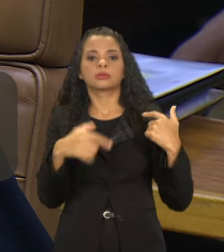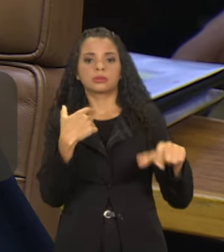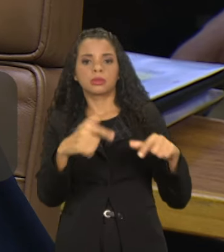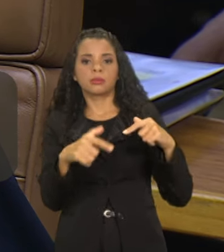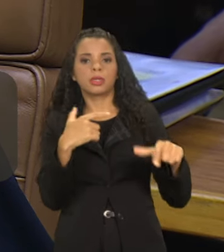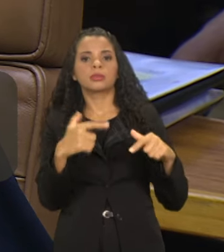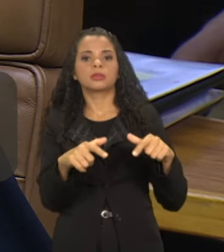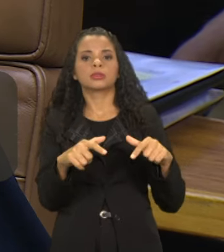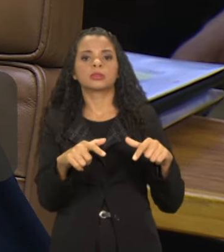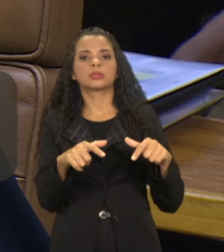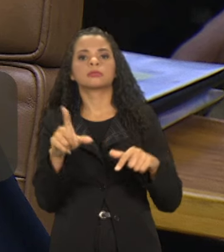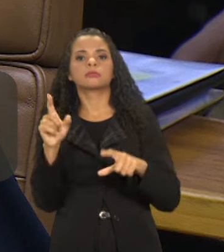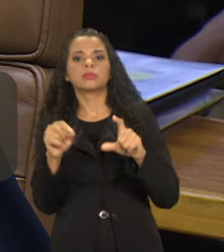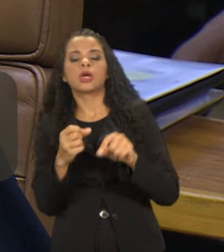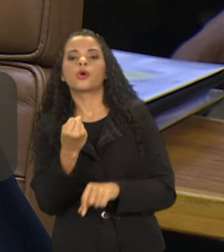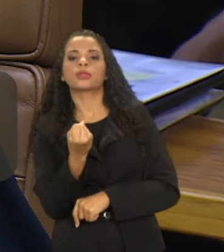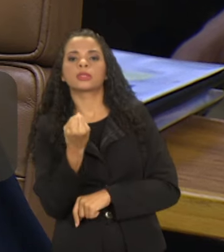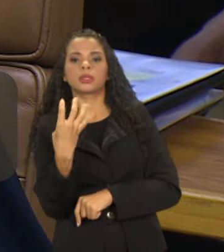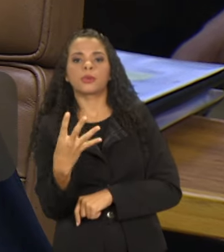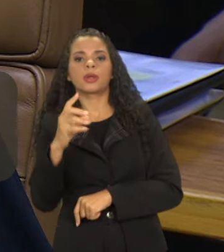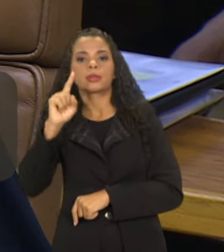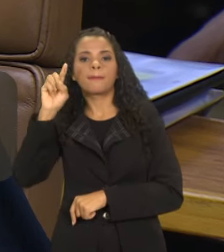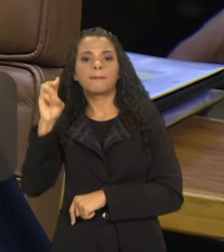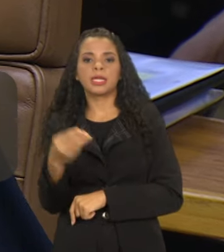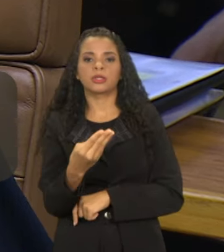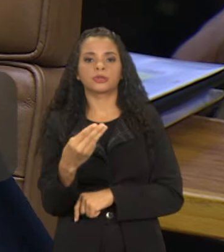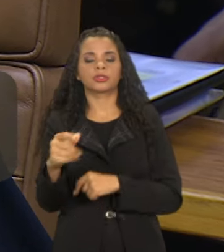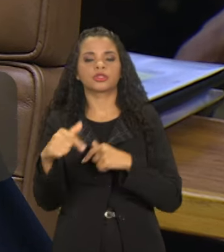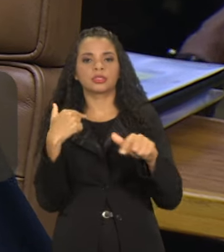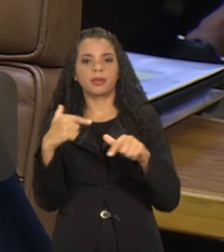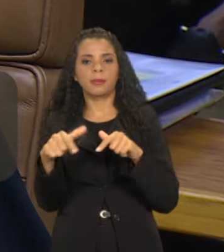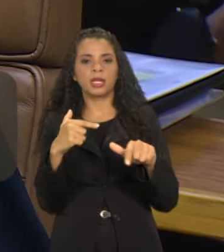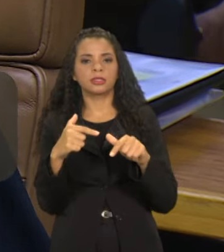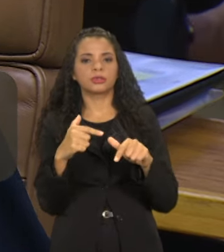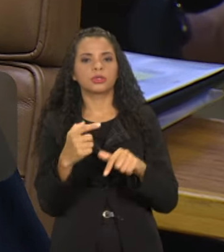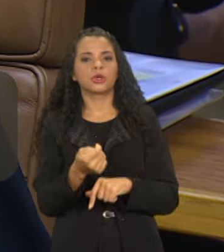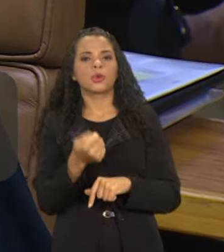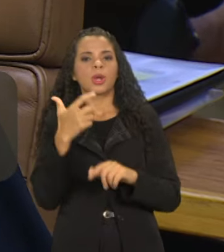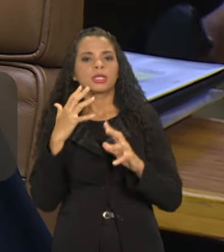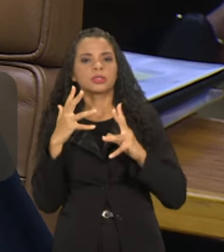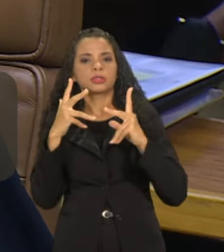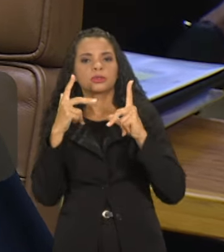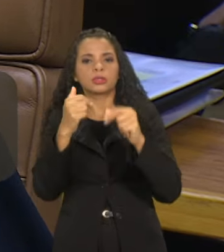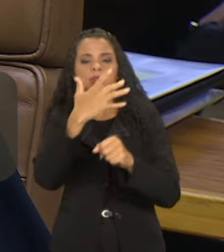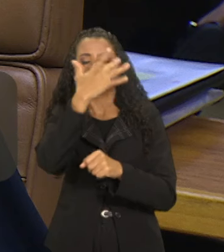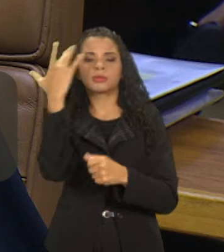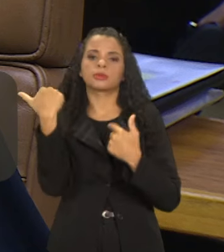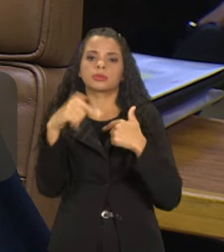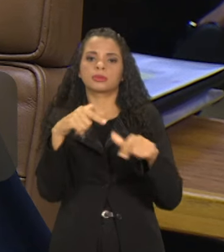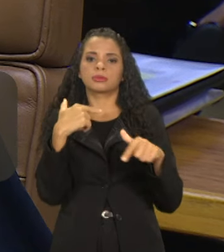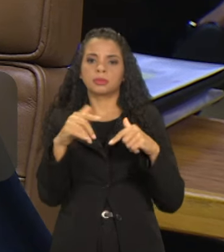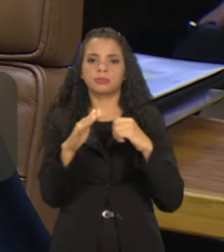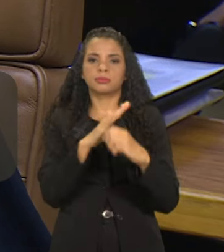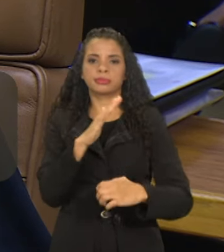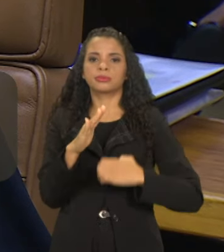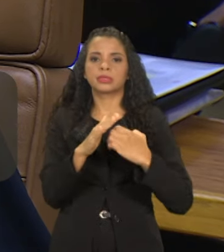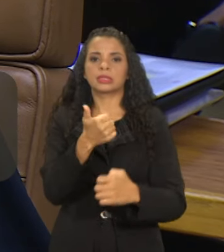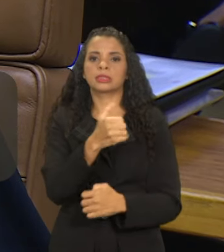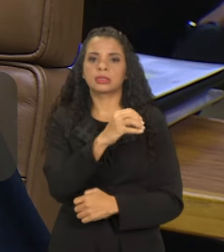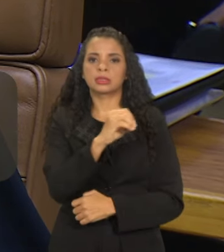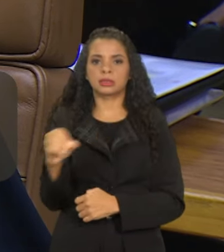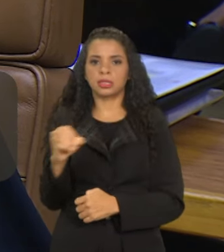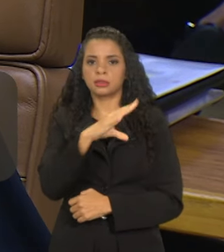aplicava a cerca de 84 milhões de trabalhadores, abrangendo praticamente todos os empregados com pelo menos 100 funcionários. Todos os empregadores com pelo